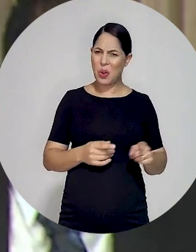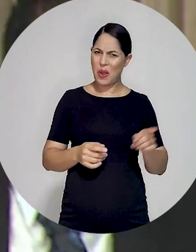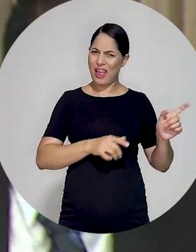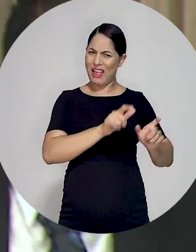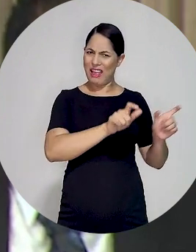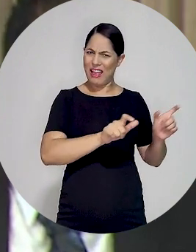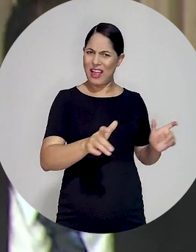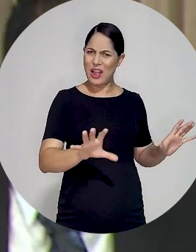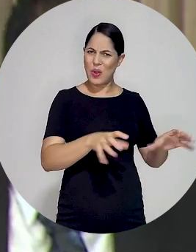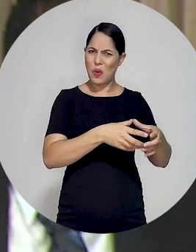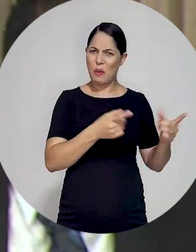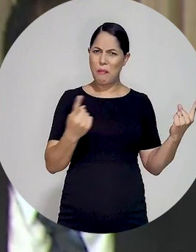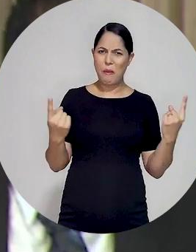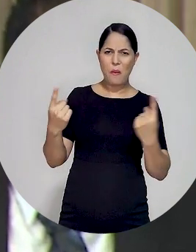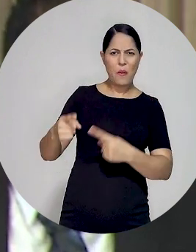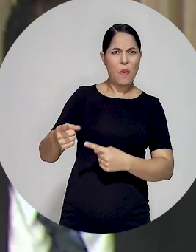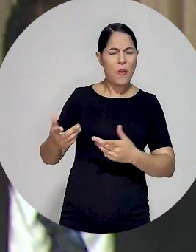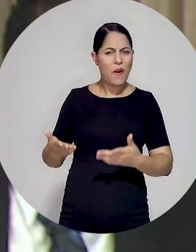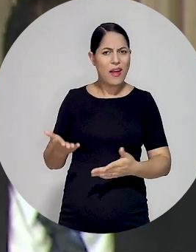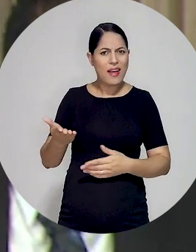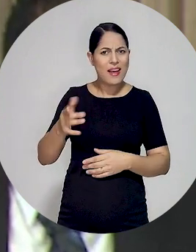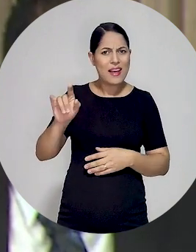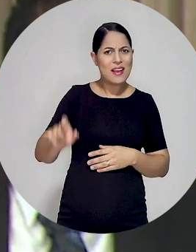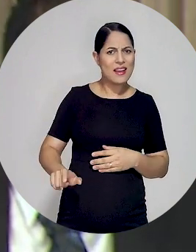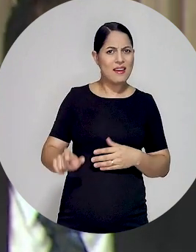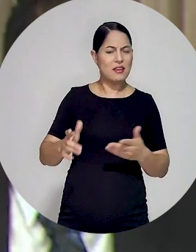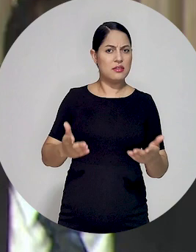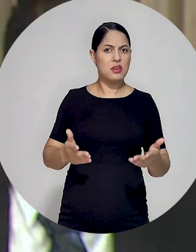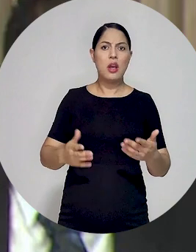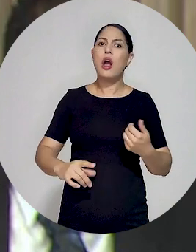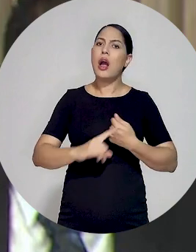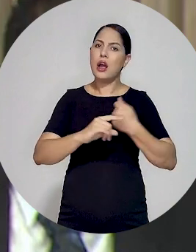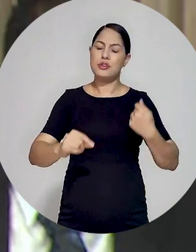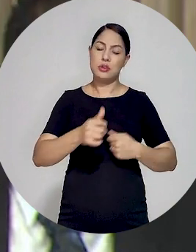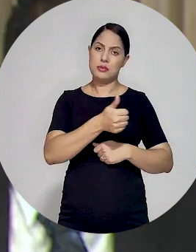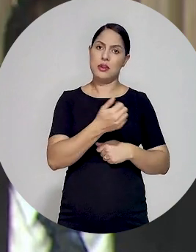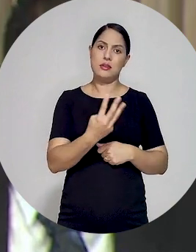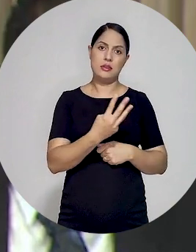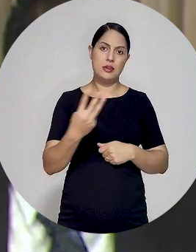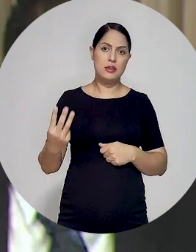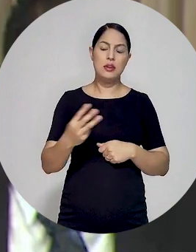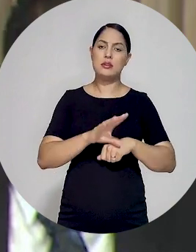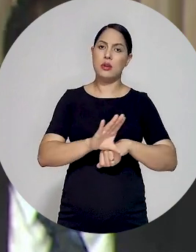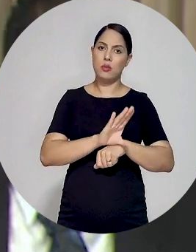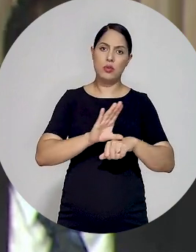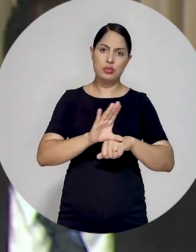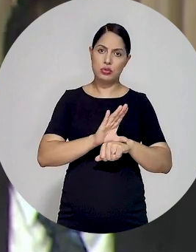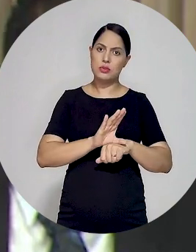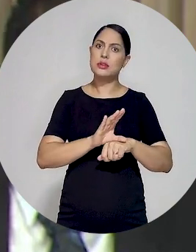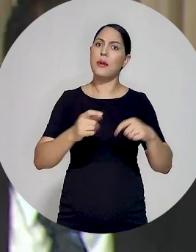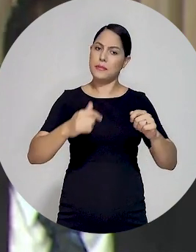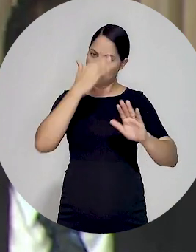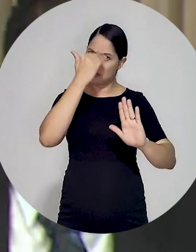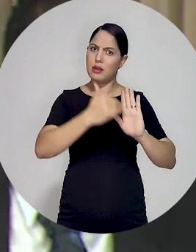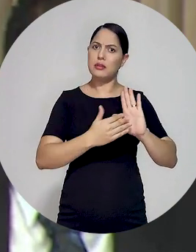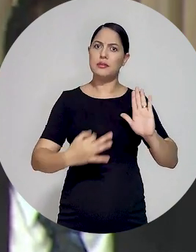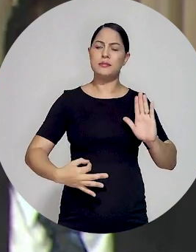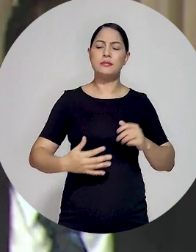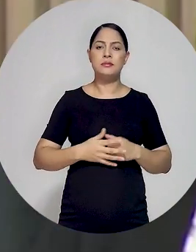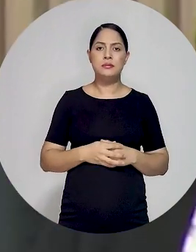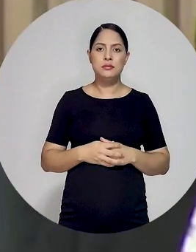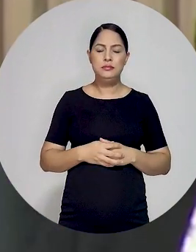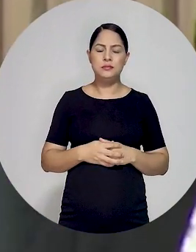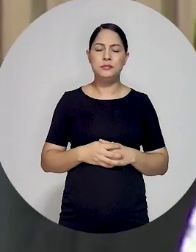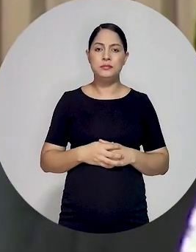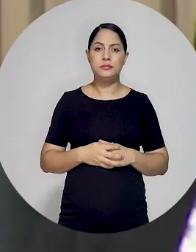violar a integridade ética e moral de um profissional indispensável à administração da justiça, como determina o artigo 133 da Constituição